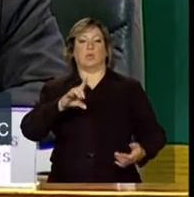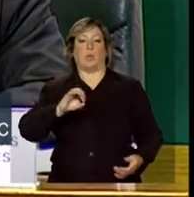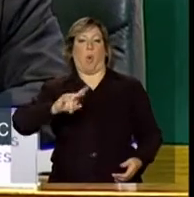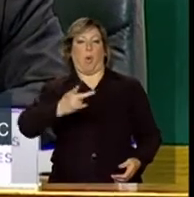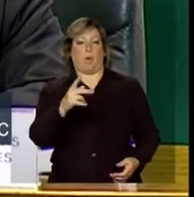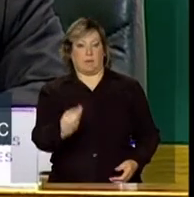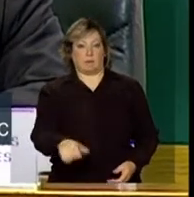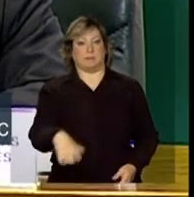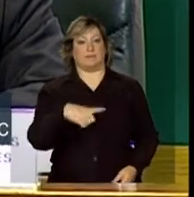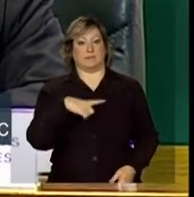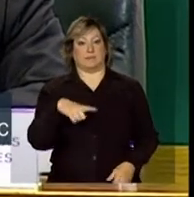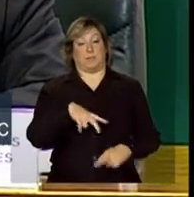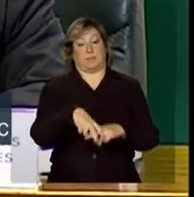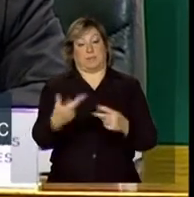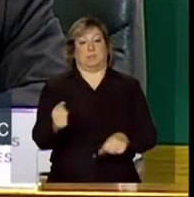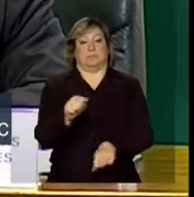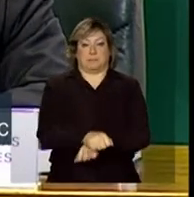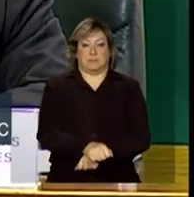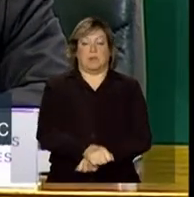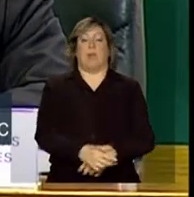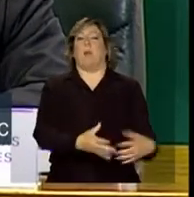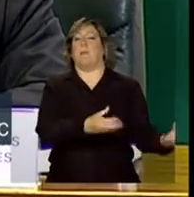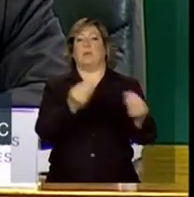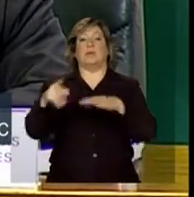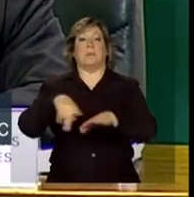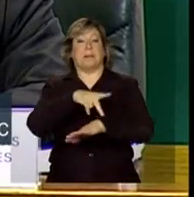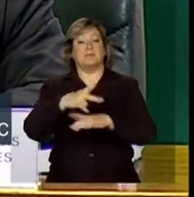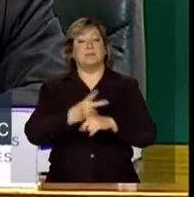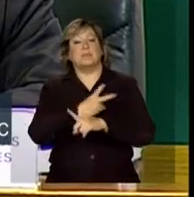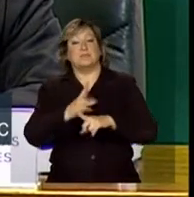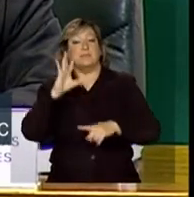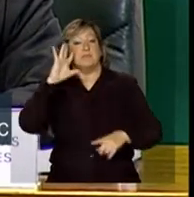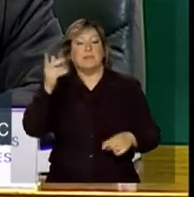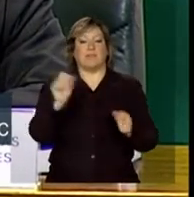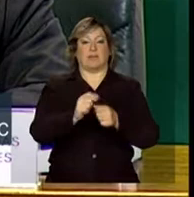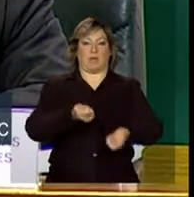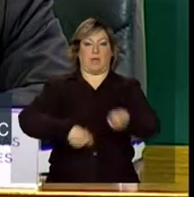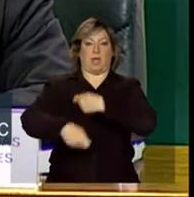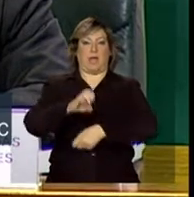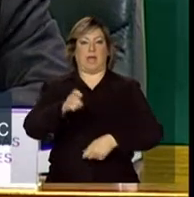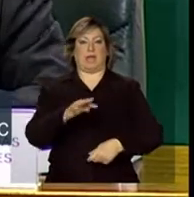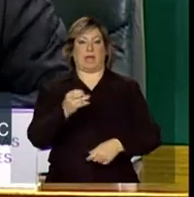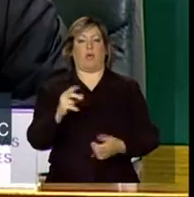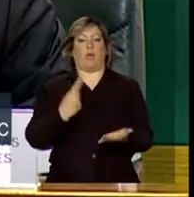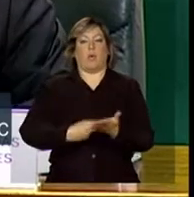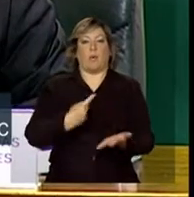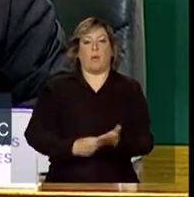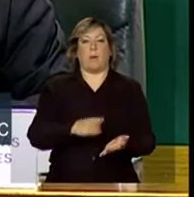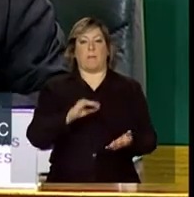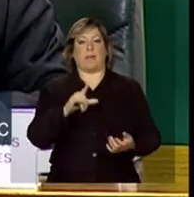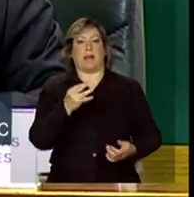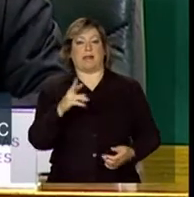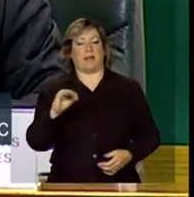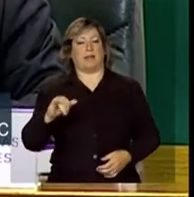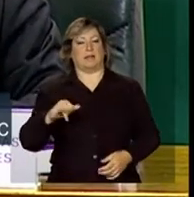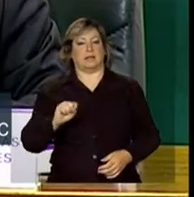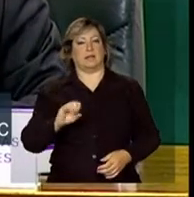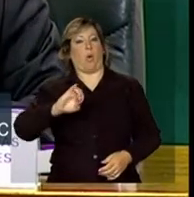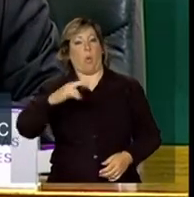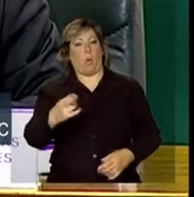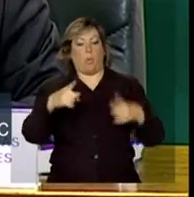mesmo em razão dessa paralisia muitos países buscam saídas para o seu comércio exterior em acordos comerciais bilaterais ou regionais